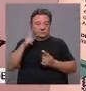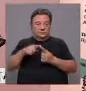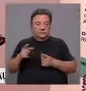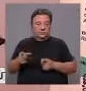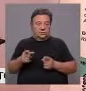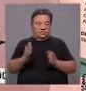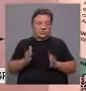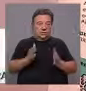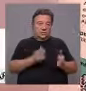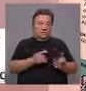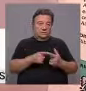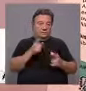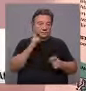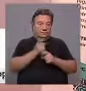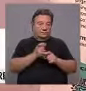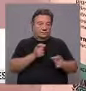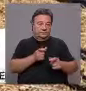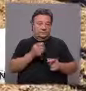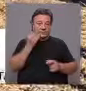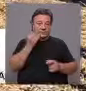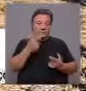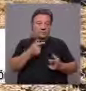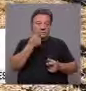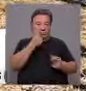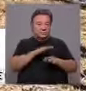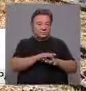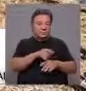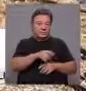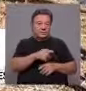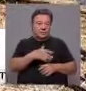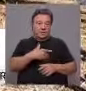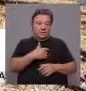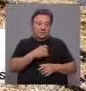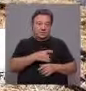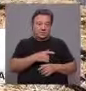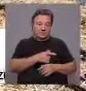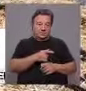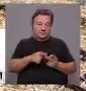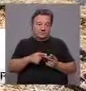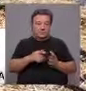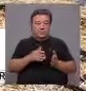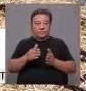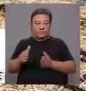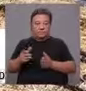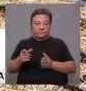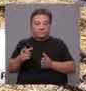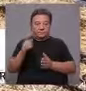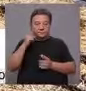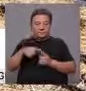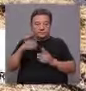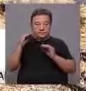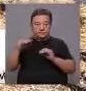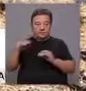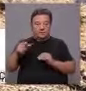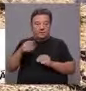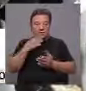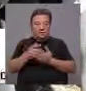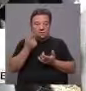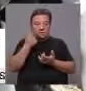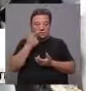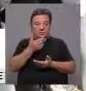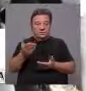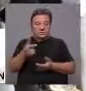lado, monitorizar o estado destas populações de peixes ameaçados e, por outro, uma missão pedagógica de dar a conhecer